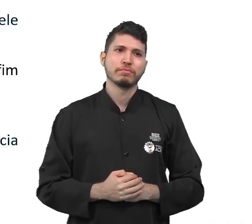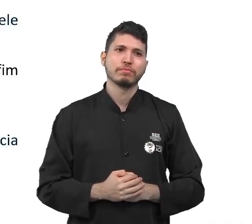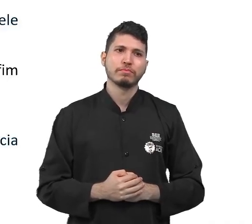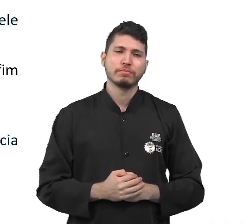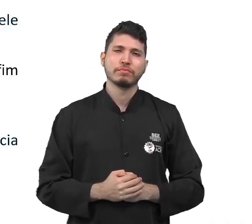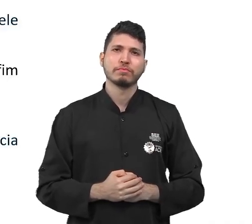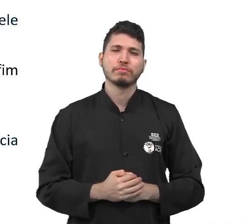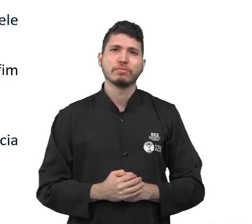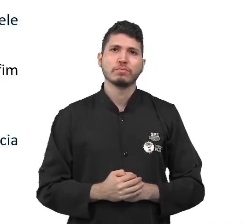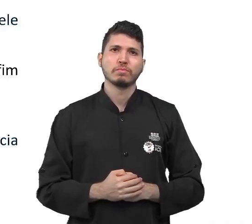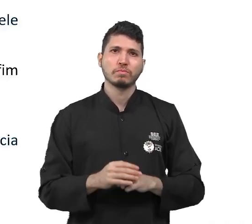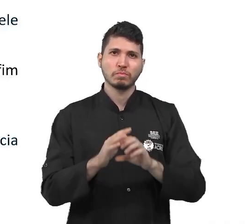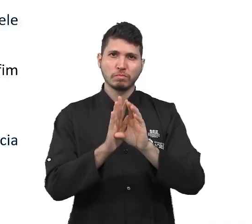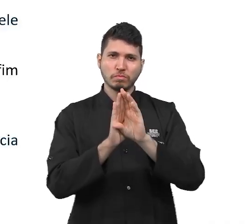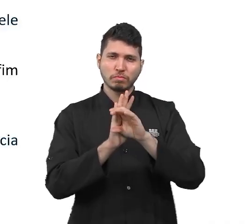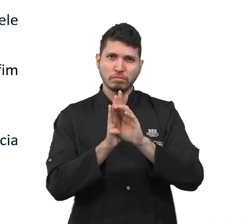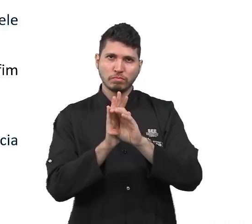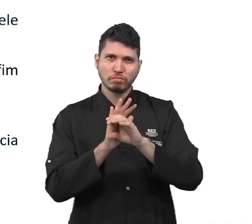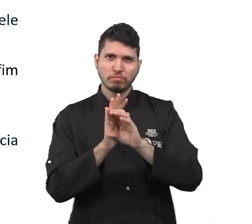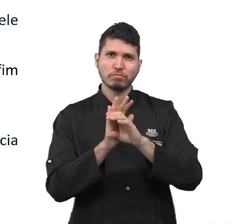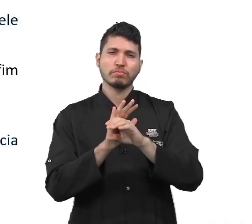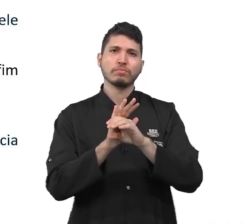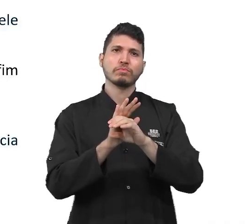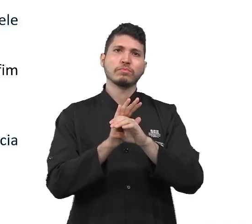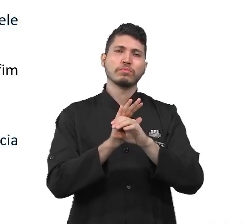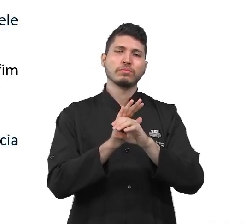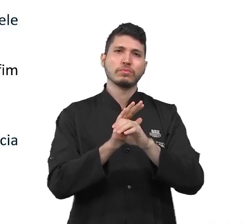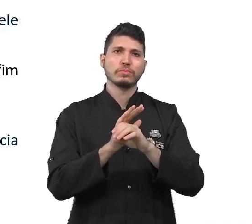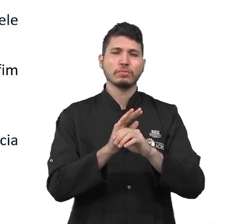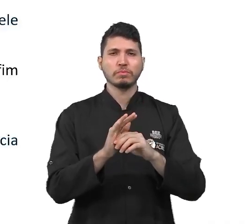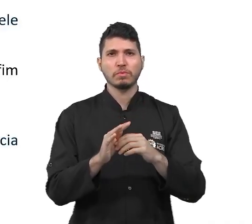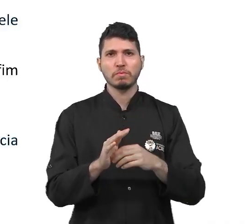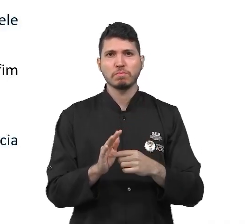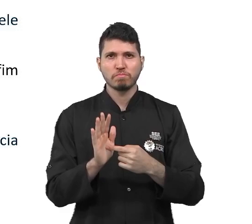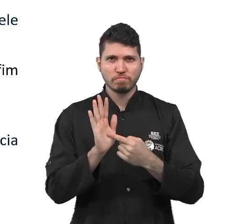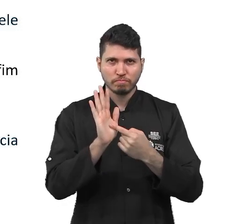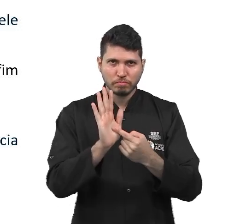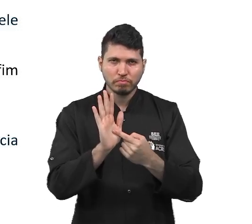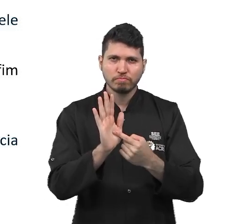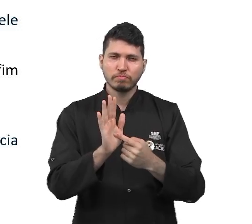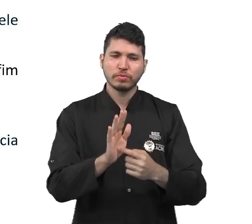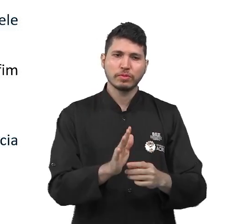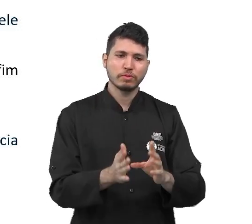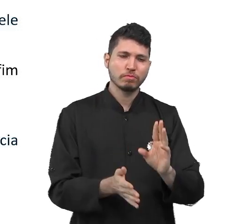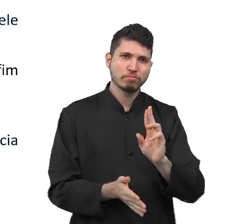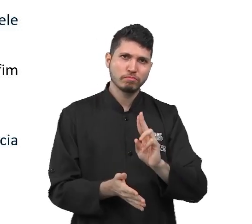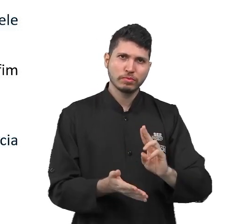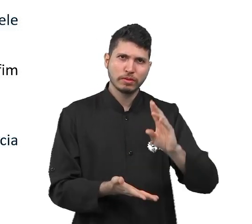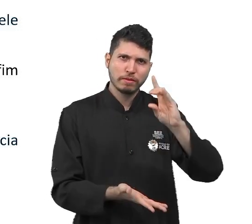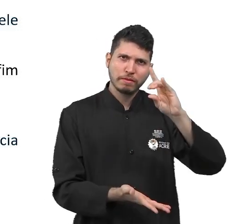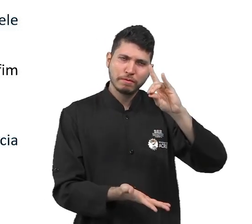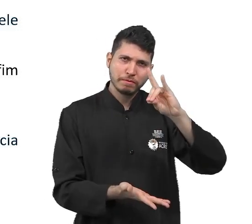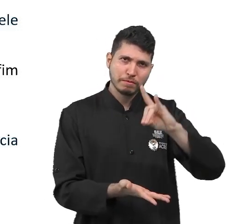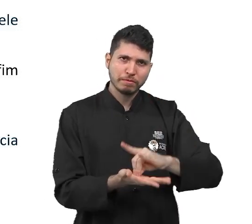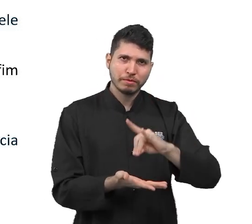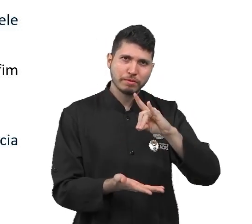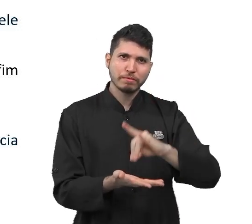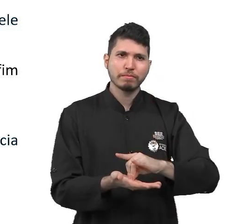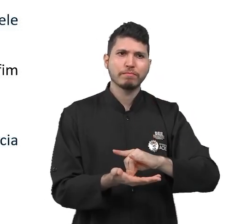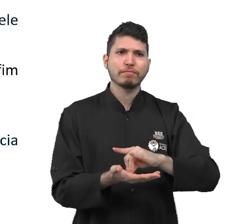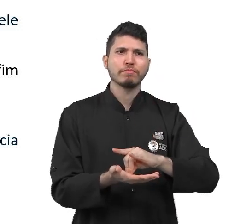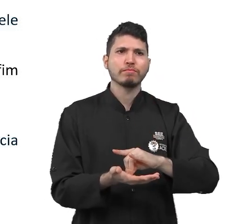conceitos importantes para a ciência, como verdade, validade e